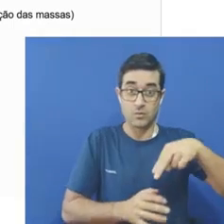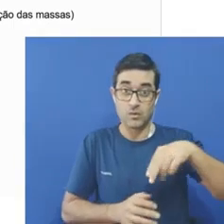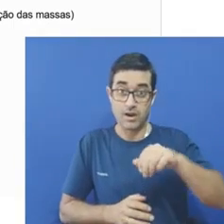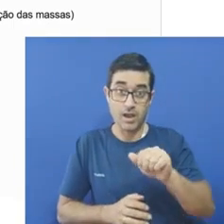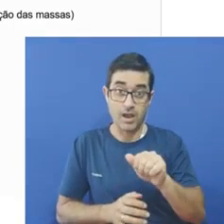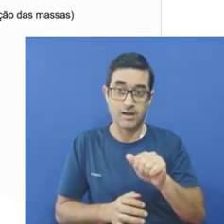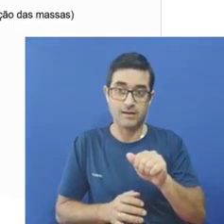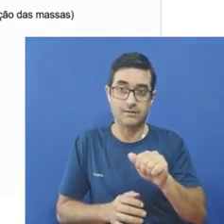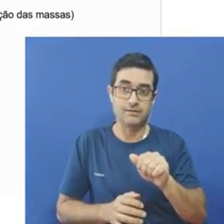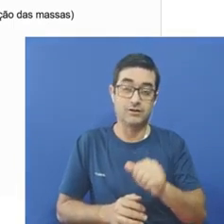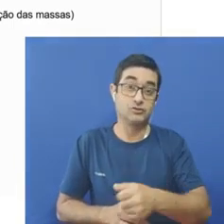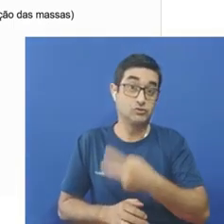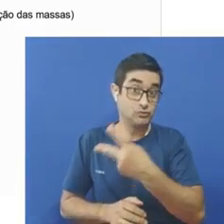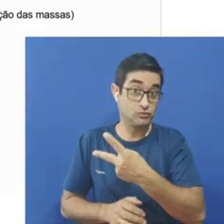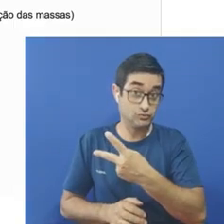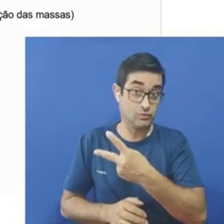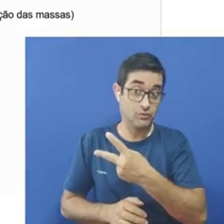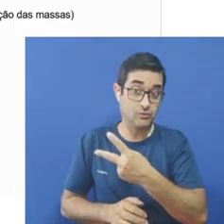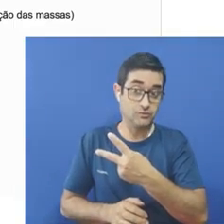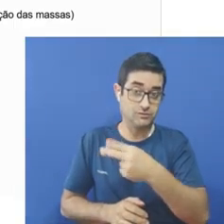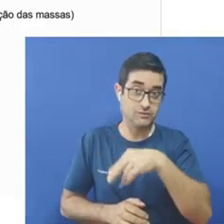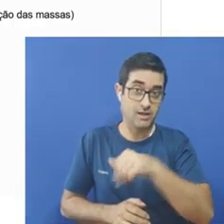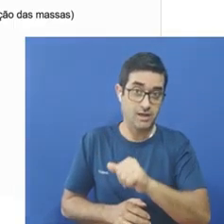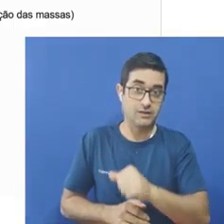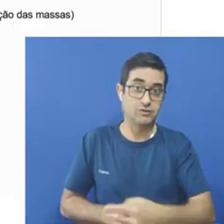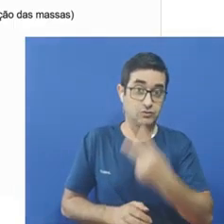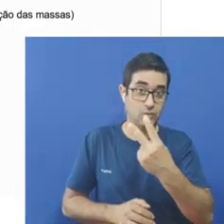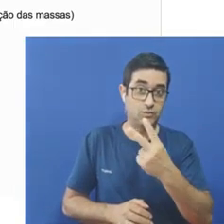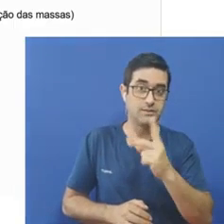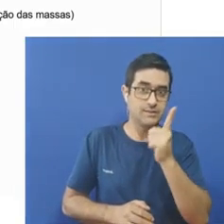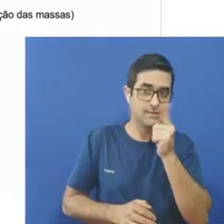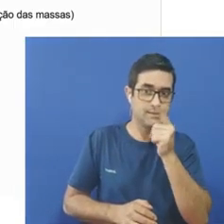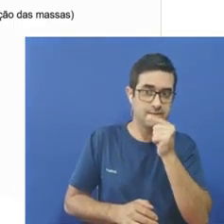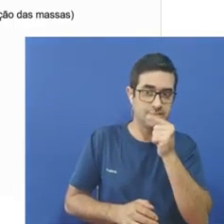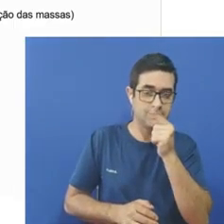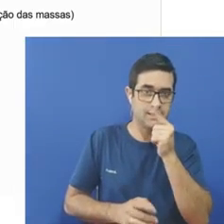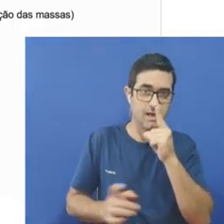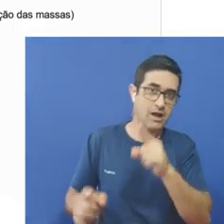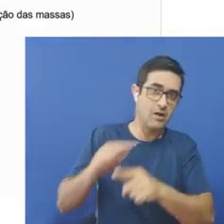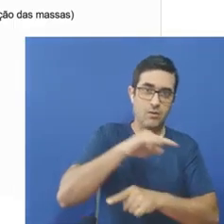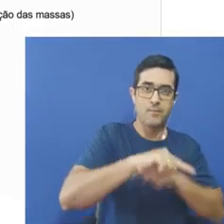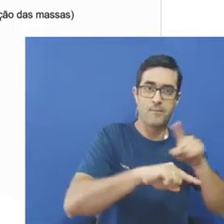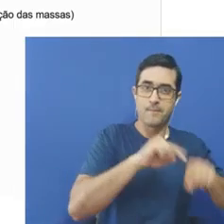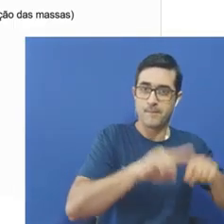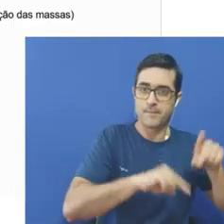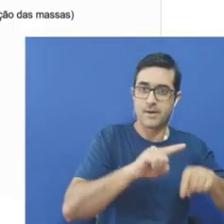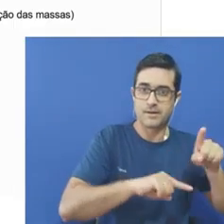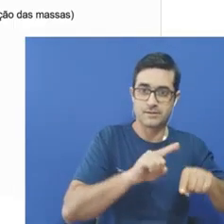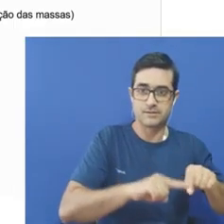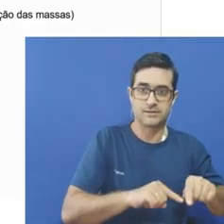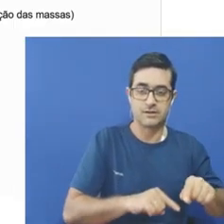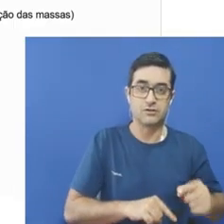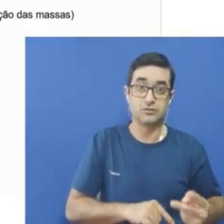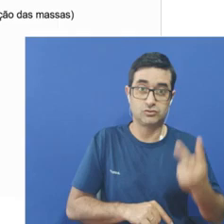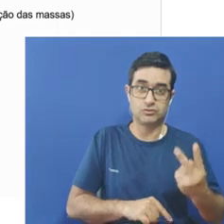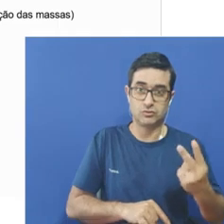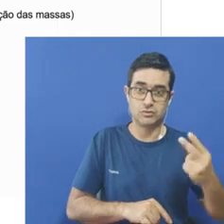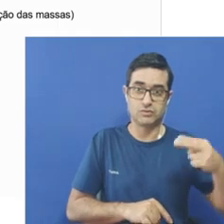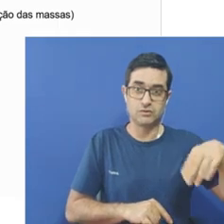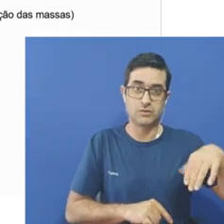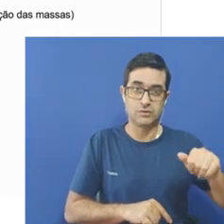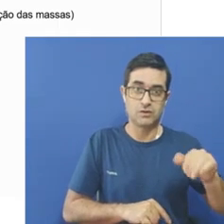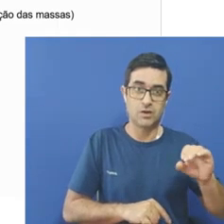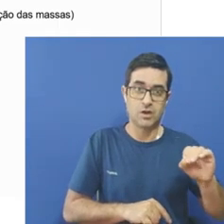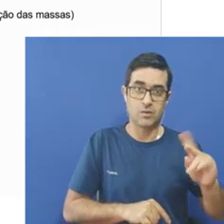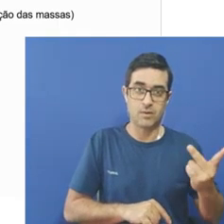para formar como produto 2 de hidróxido de sódio para 1 de gás hidrogênio. Tranquilo?